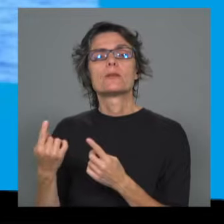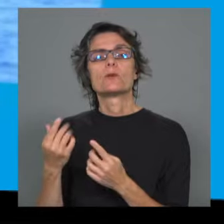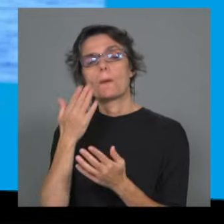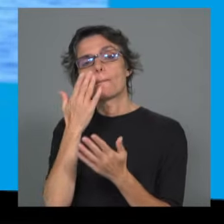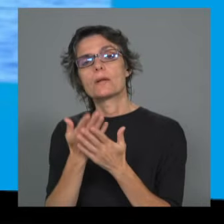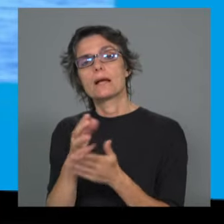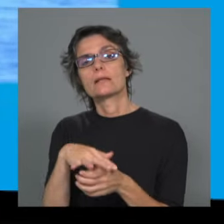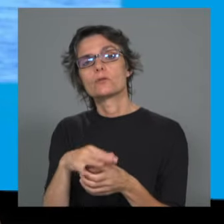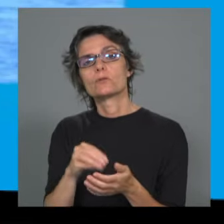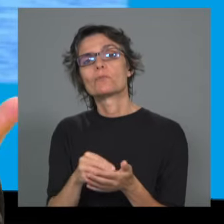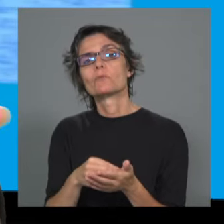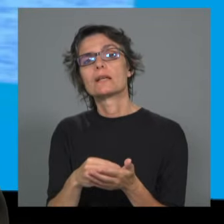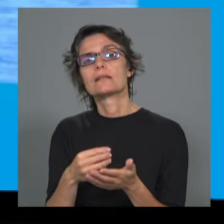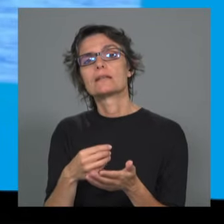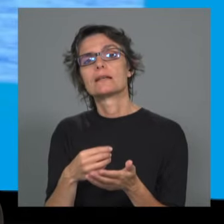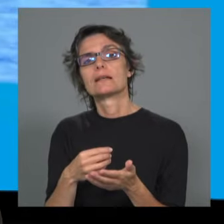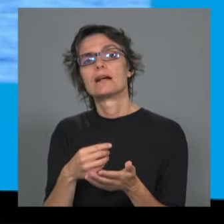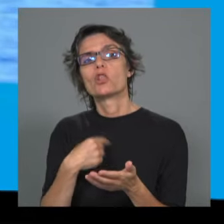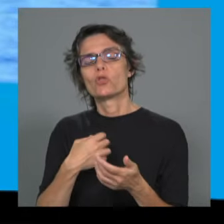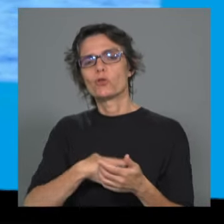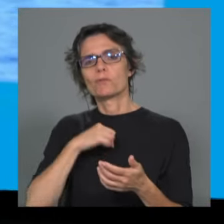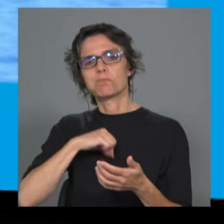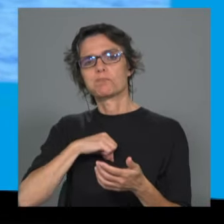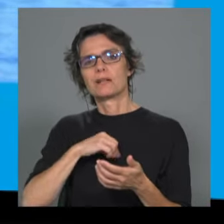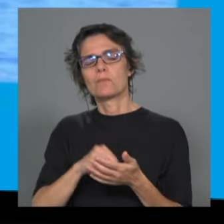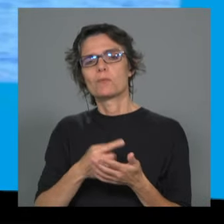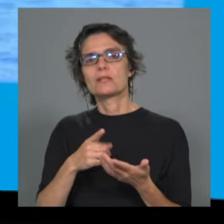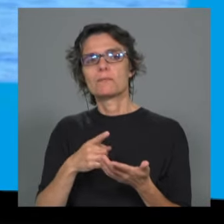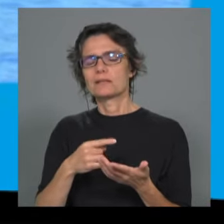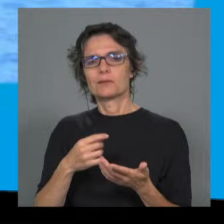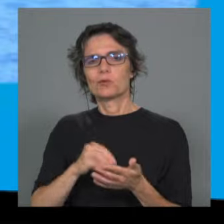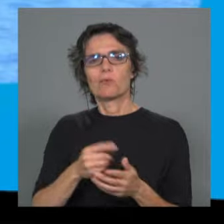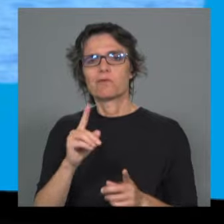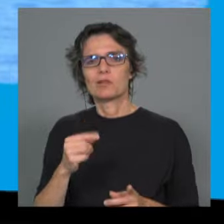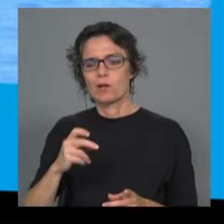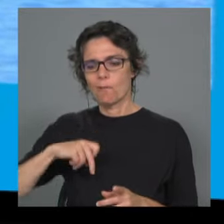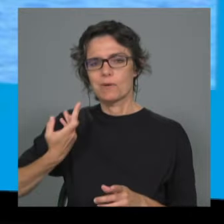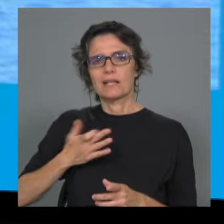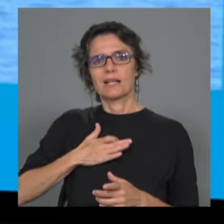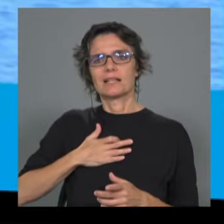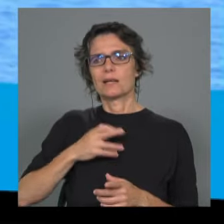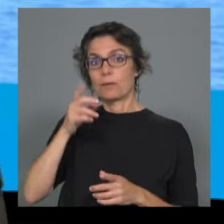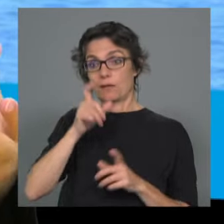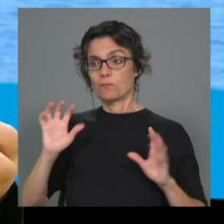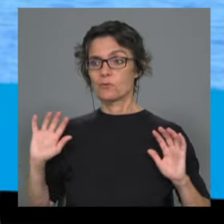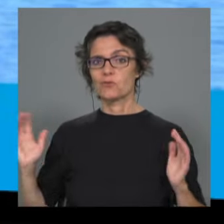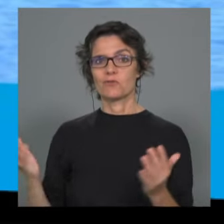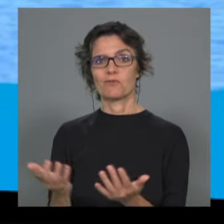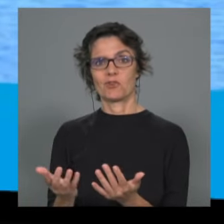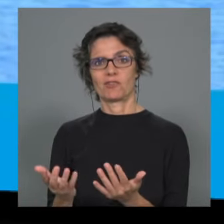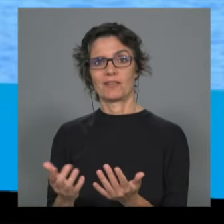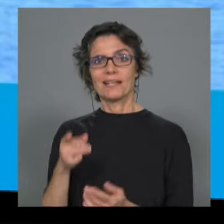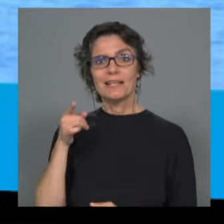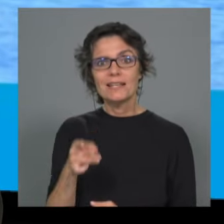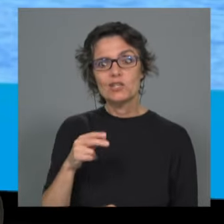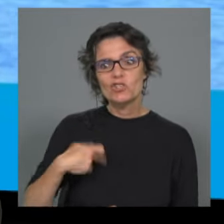eu não me sinto pobre, mas sinto-me rico porque tenho irmãos à minha volta. E acho que a nossa maior riqueza enquanto frades é mesmo termos alguém com